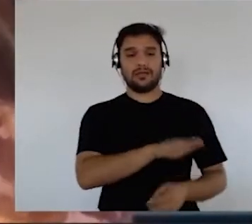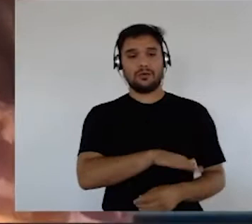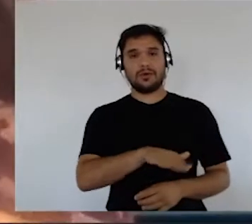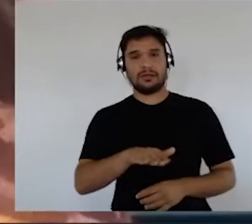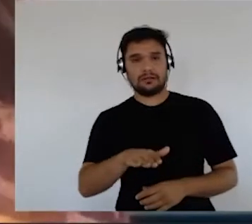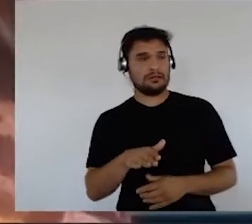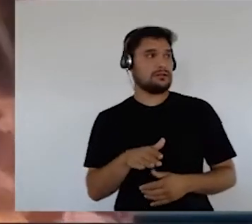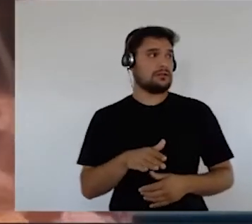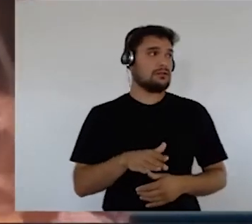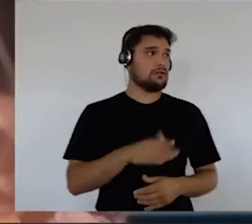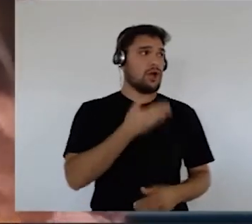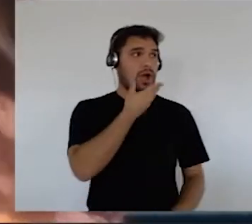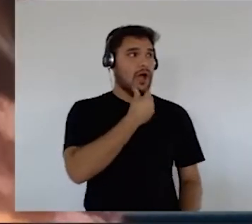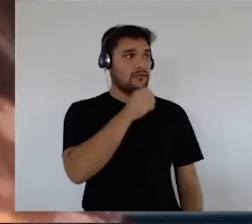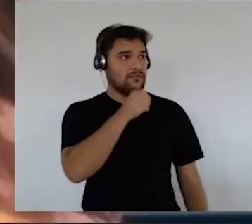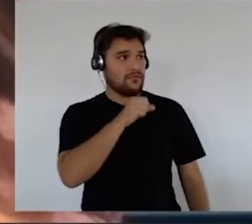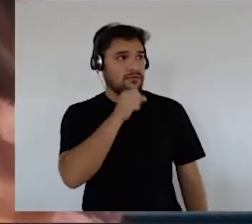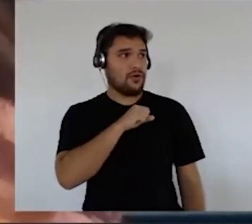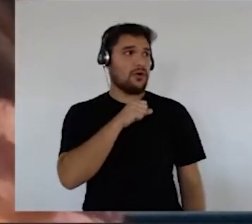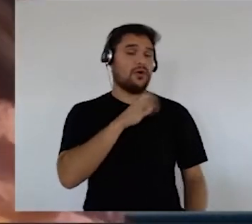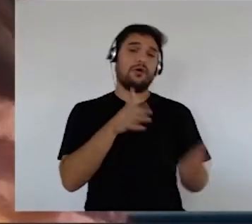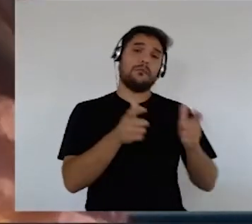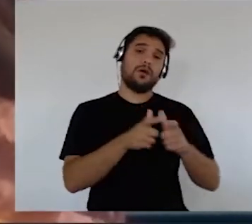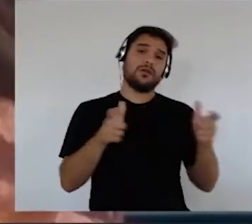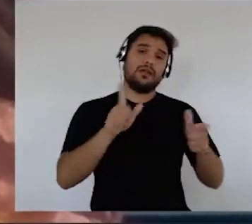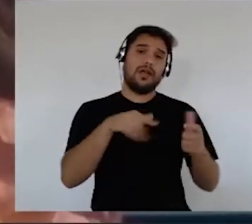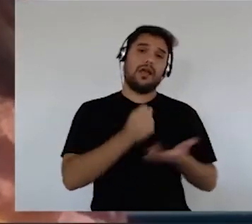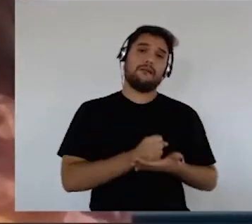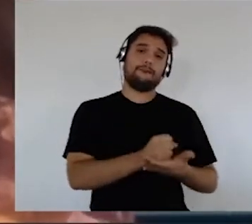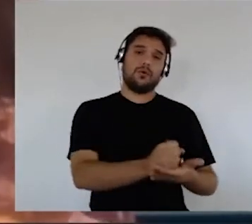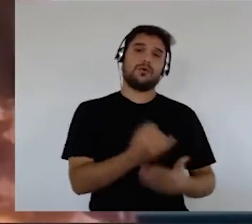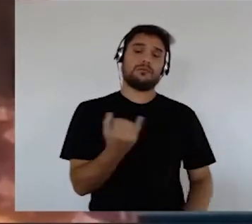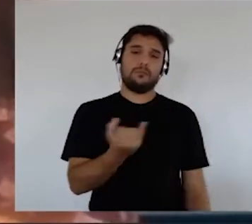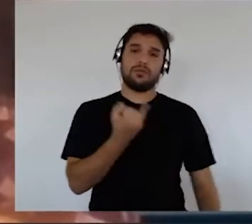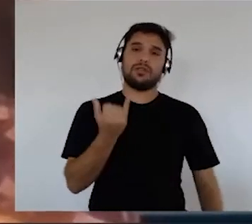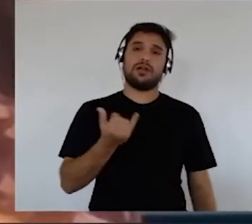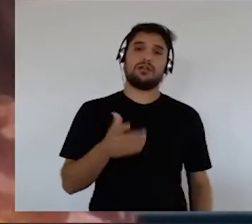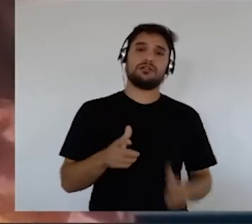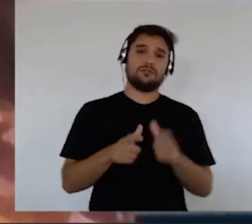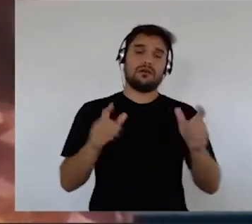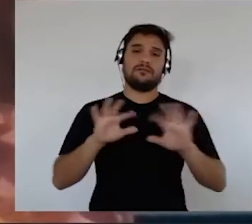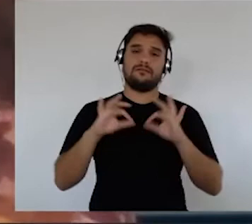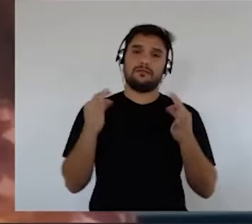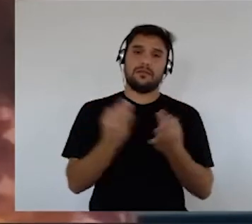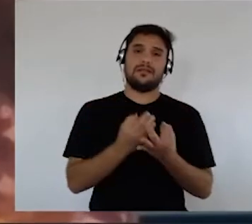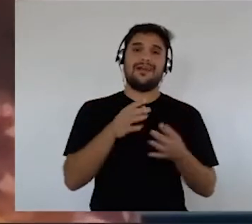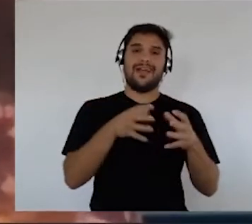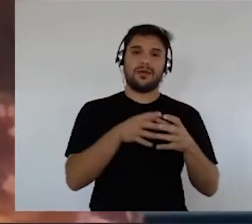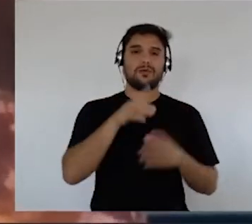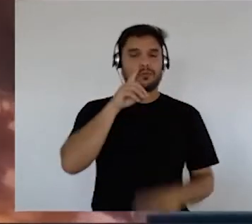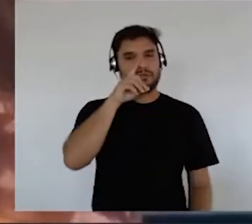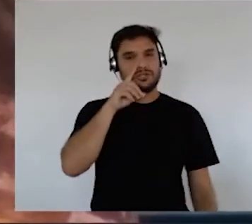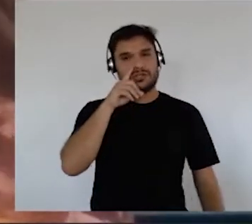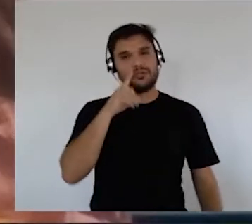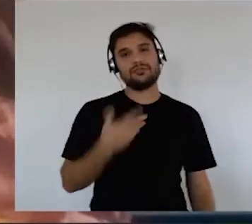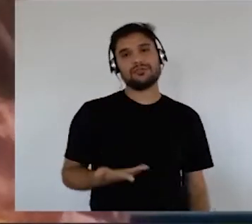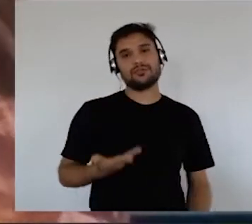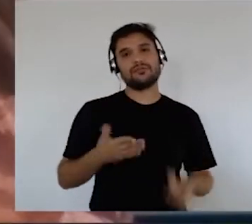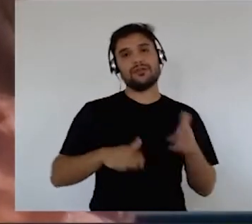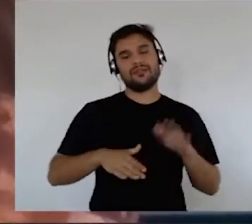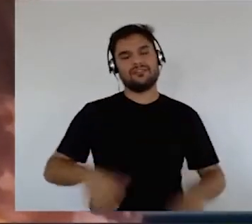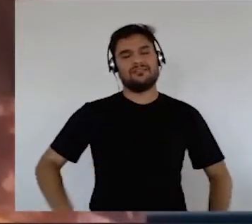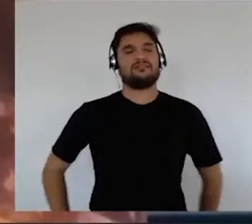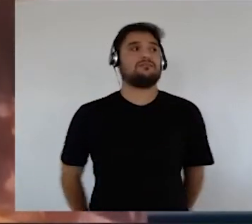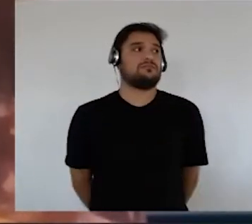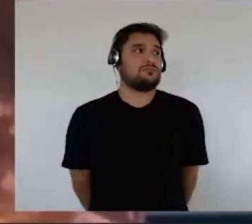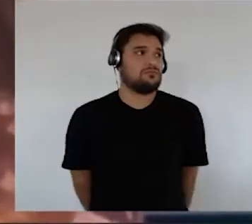crianças, então os avós, em regra, que são um apoio importante em muitas famílias, são grupo de risco. Então, muitas vezes, a